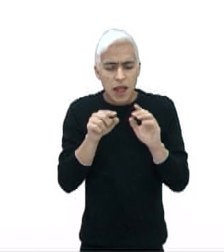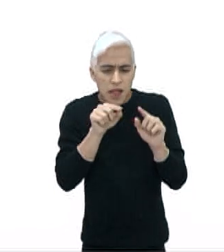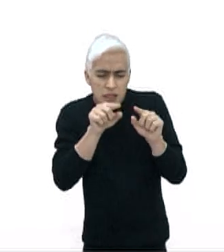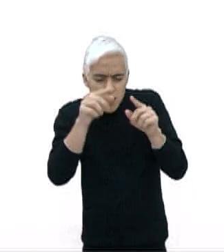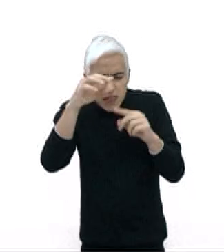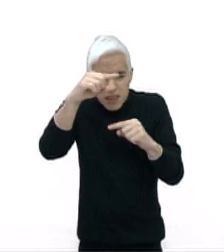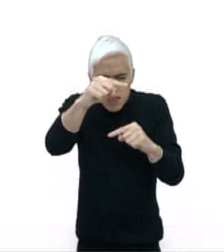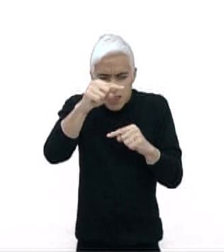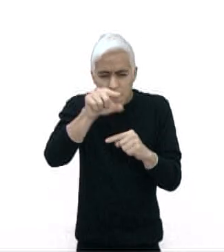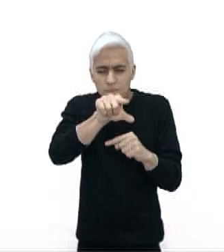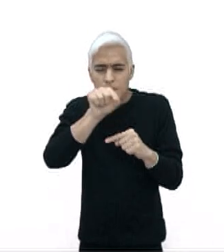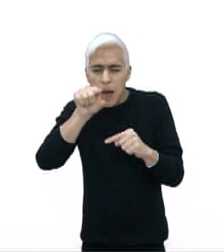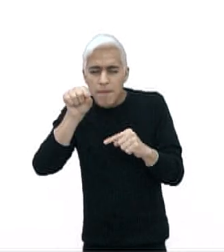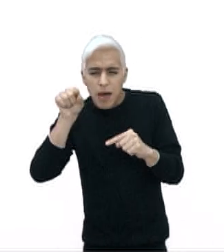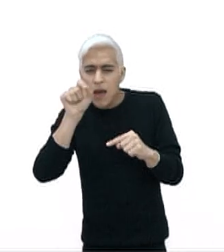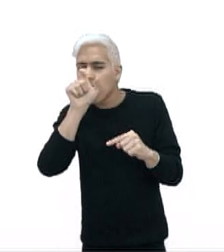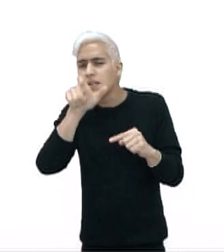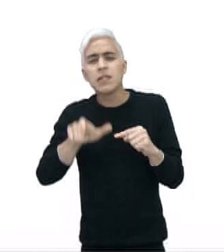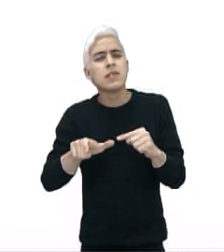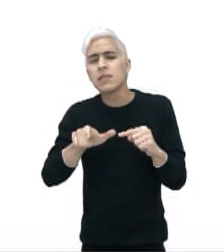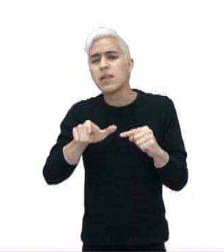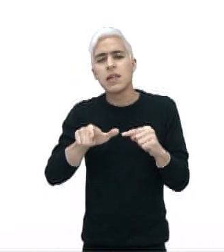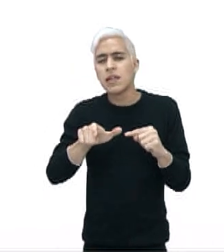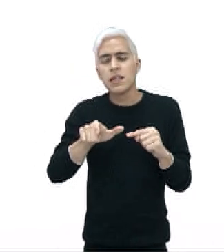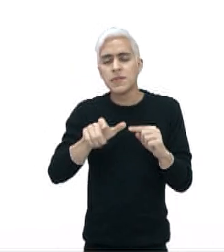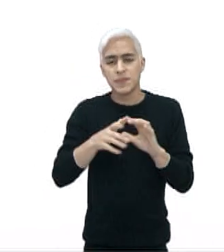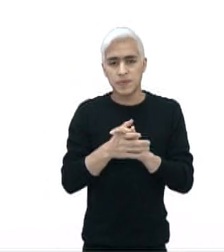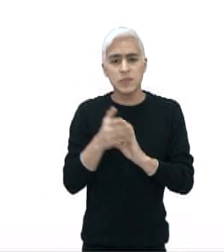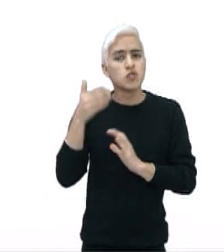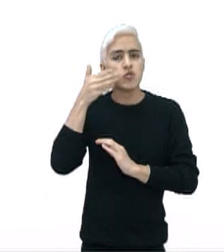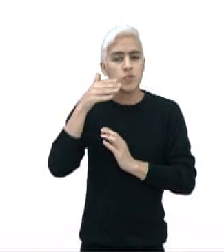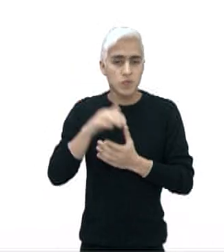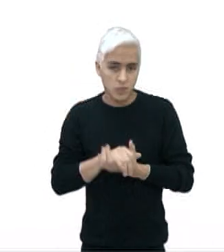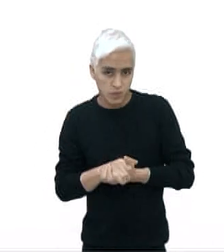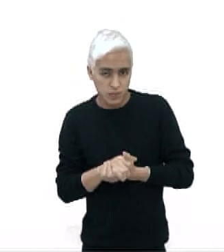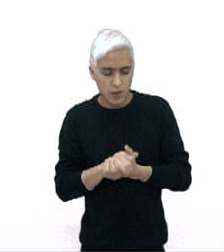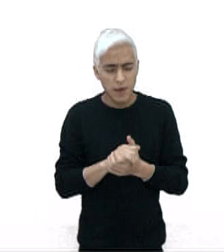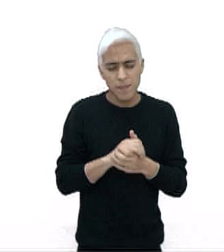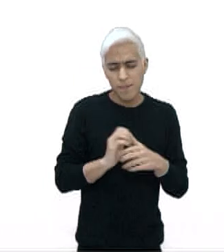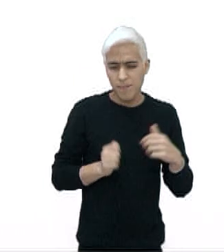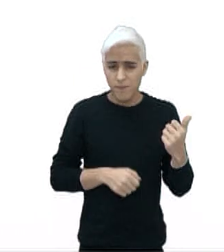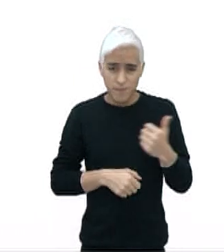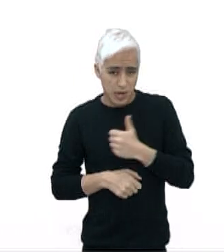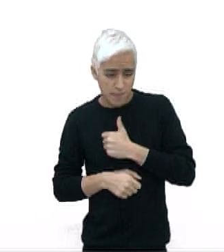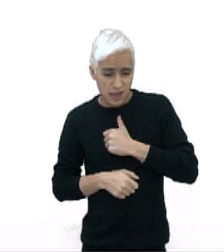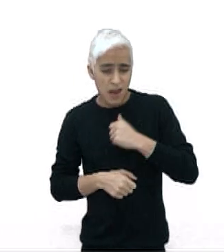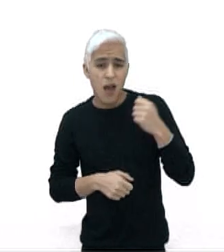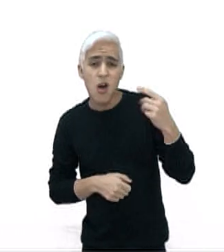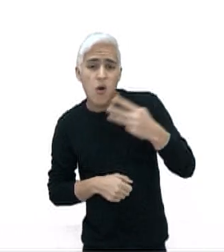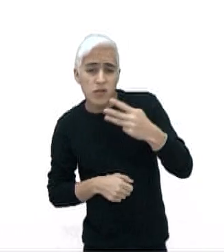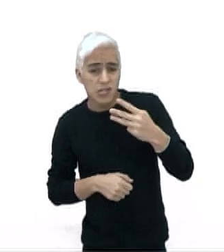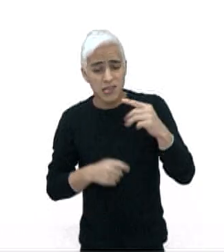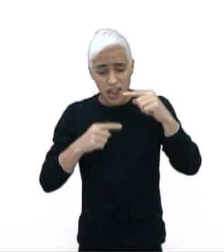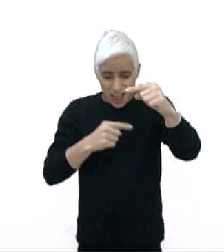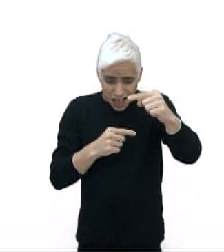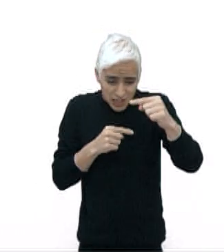em estudo. Aqui, qual a pessoa do discurso? Primeira ou terceira? Aqui nesse trecho, um tempo